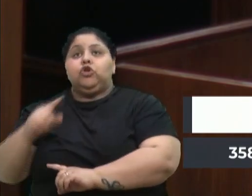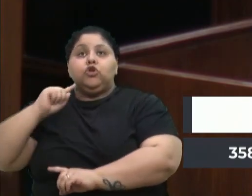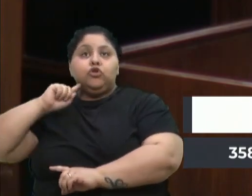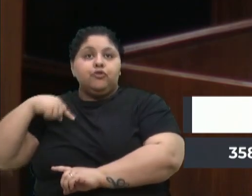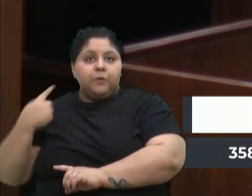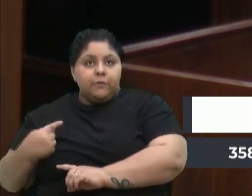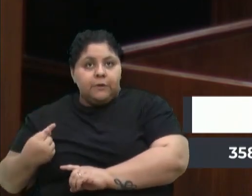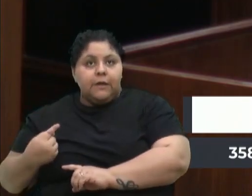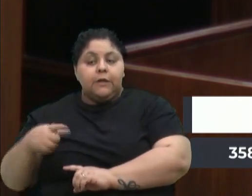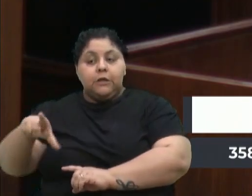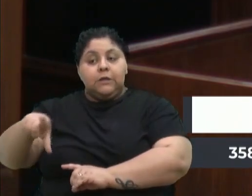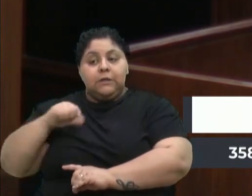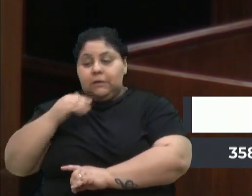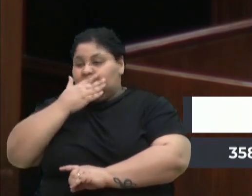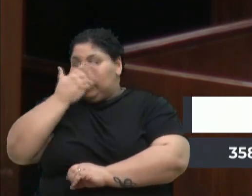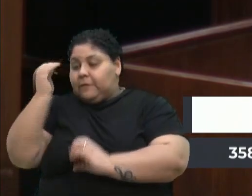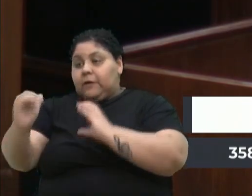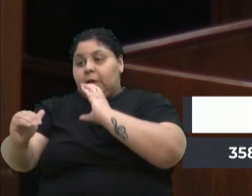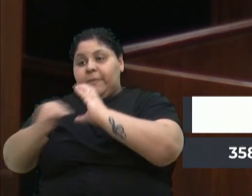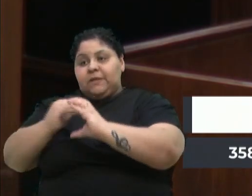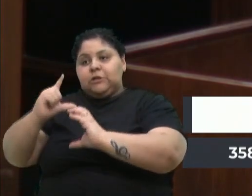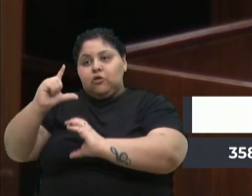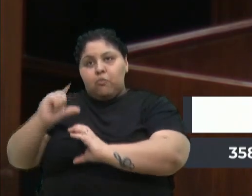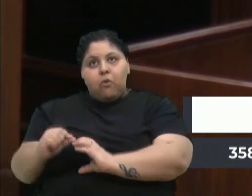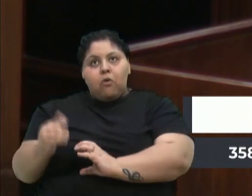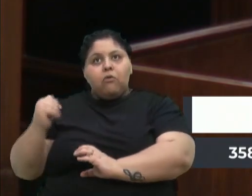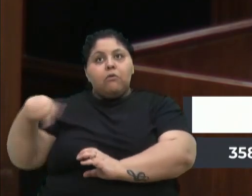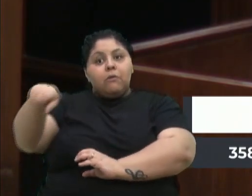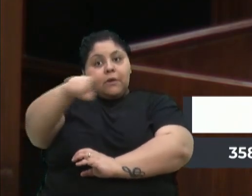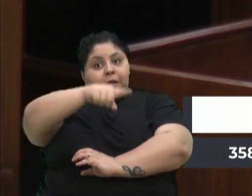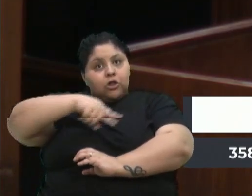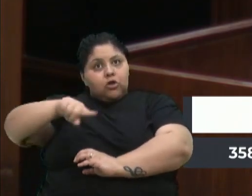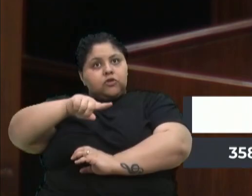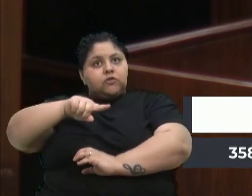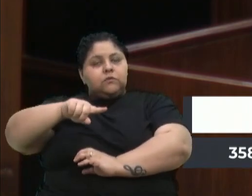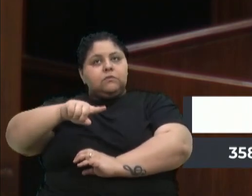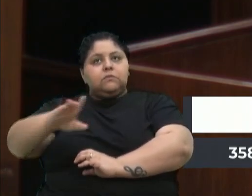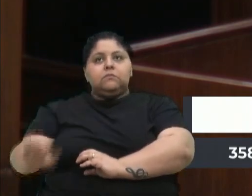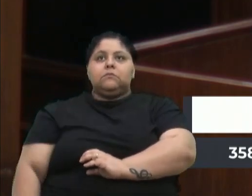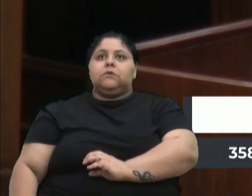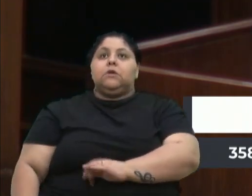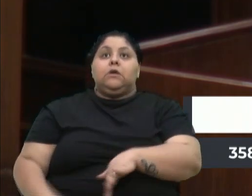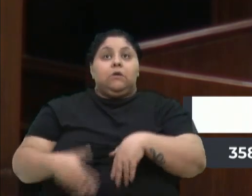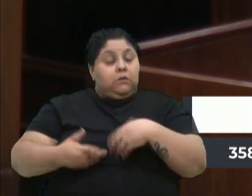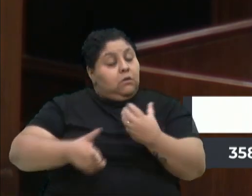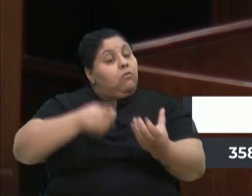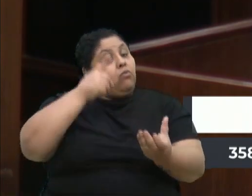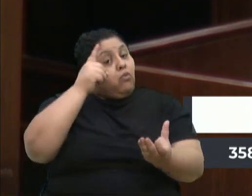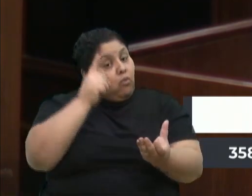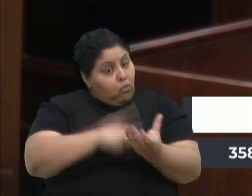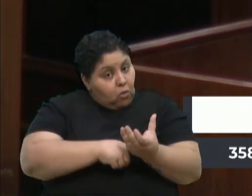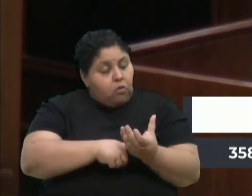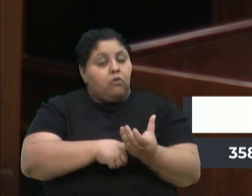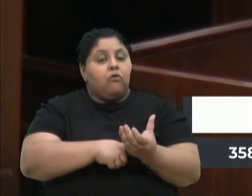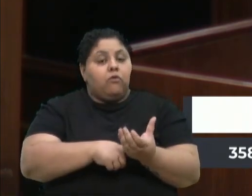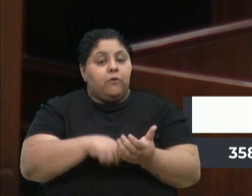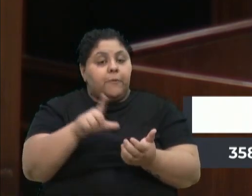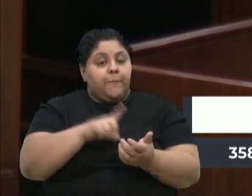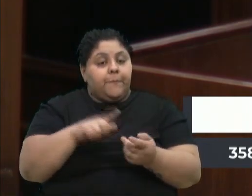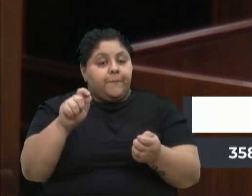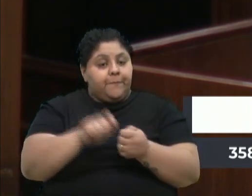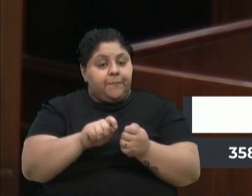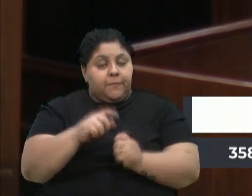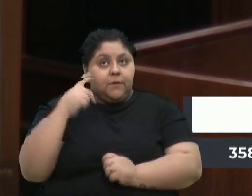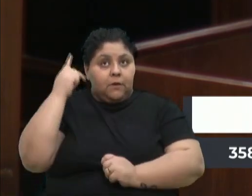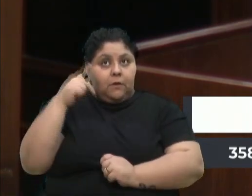uma parte que é nossa, é do nosso dinheiro. Então eu concordo que tem que fazer a política